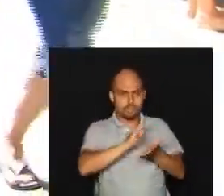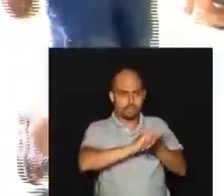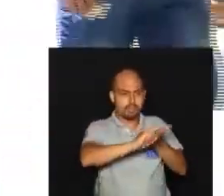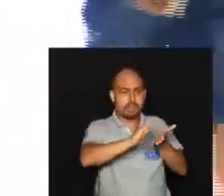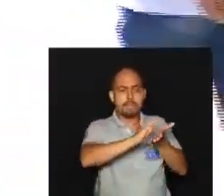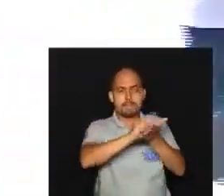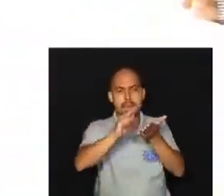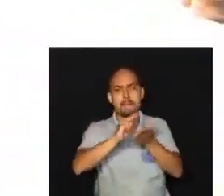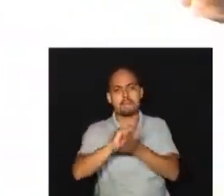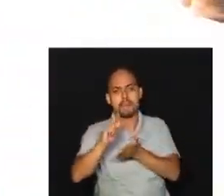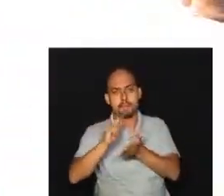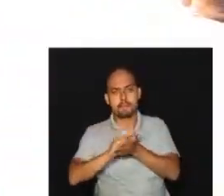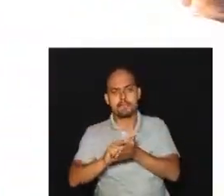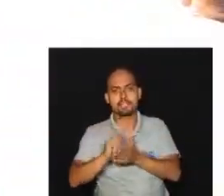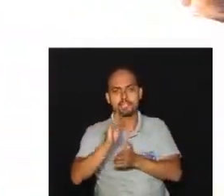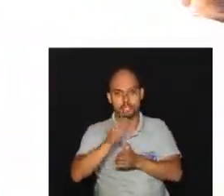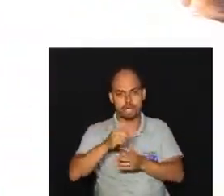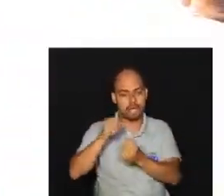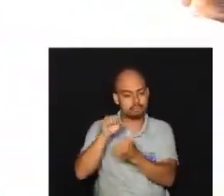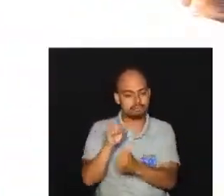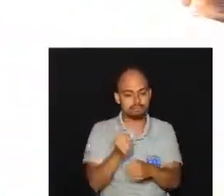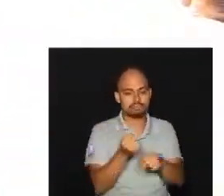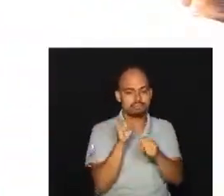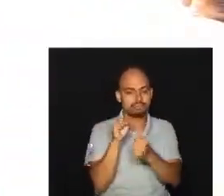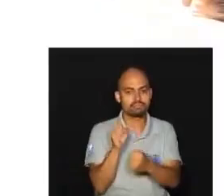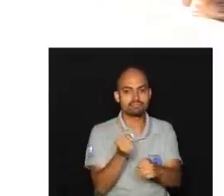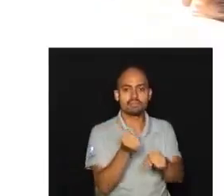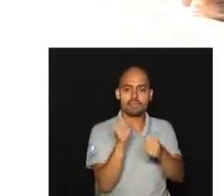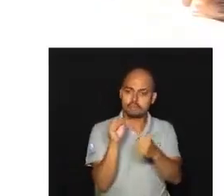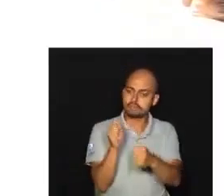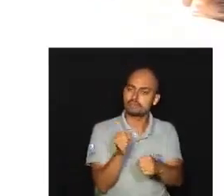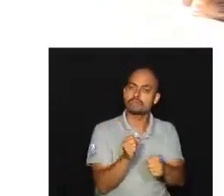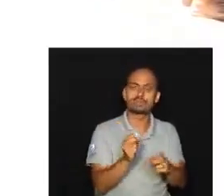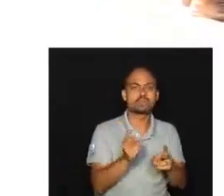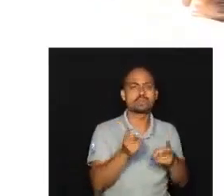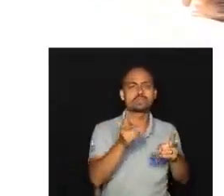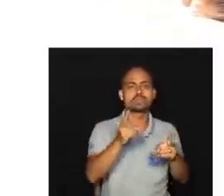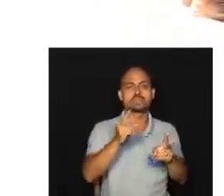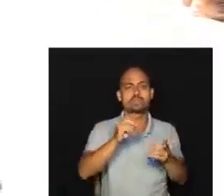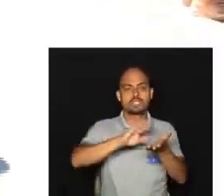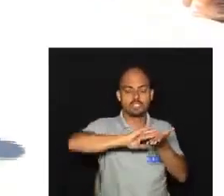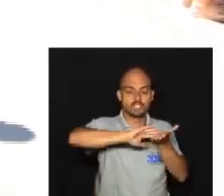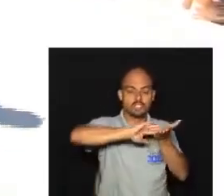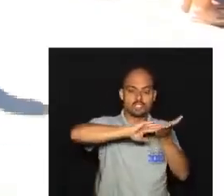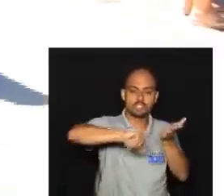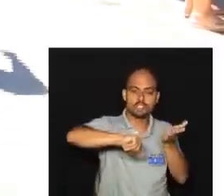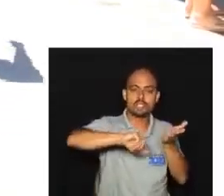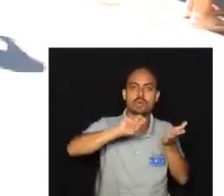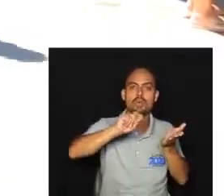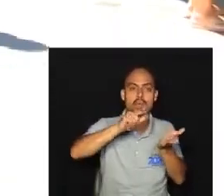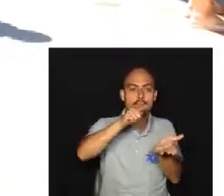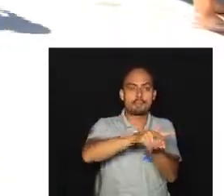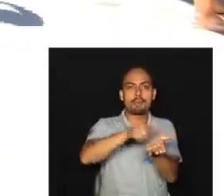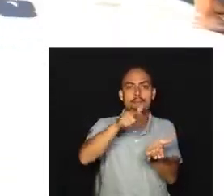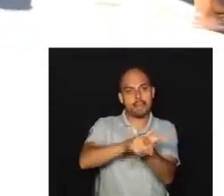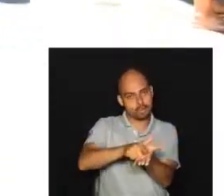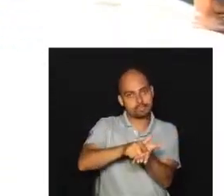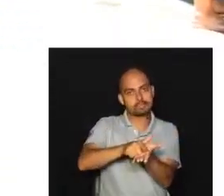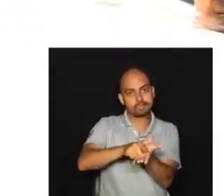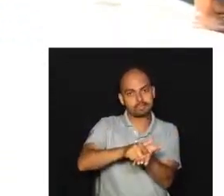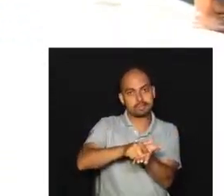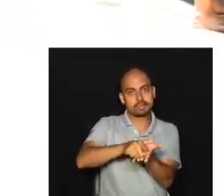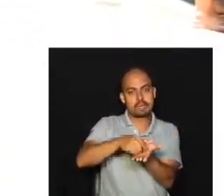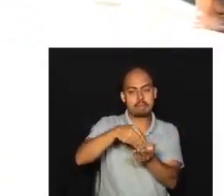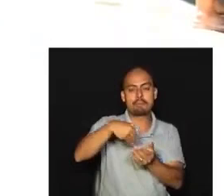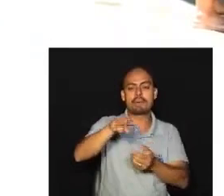urbana já fazendo a varrição de rua na porta da escola para tirar o excesso de papéis que foram